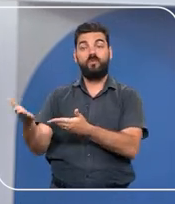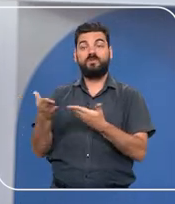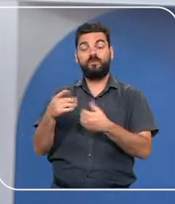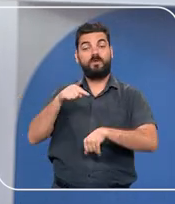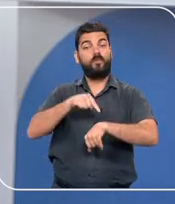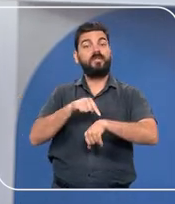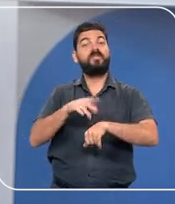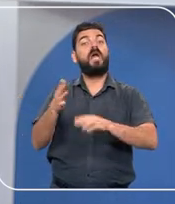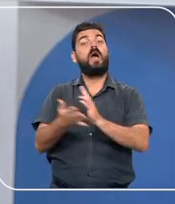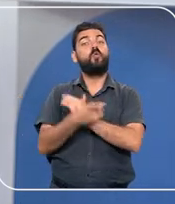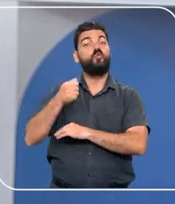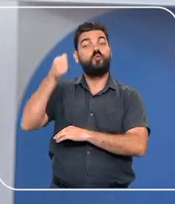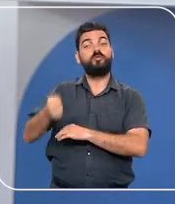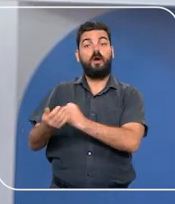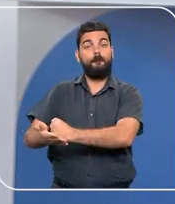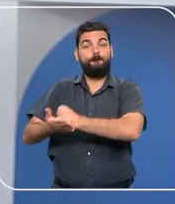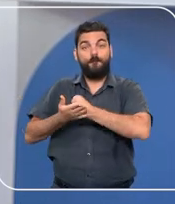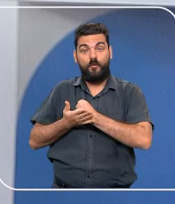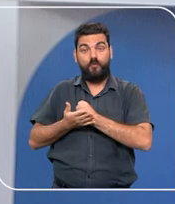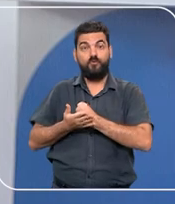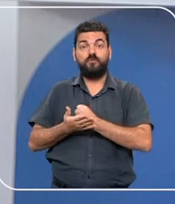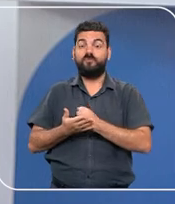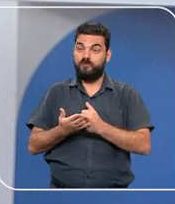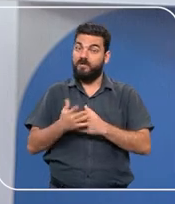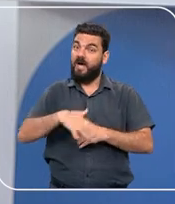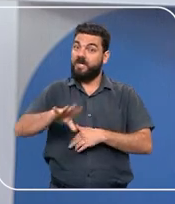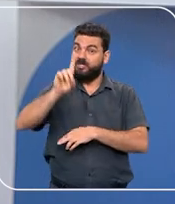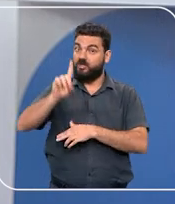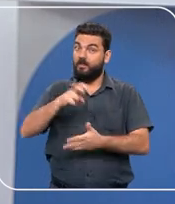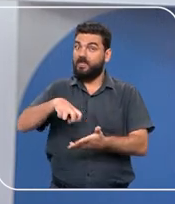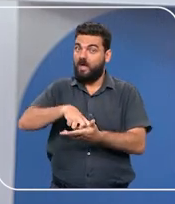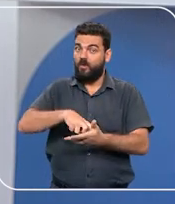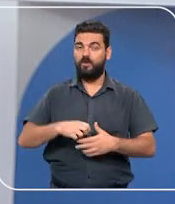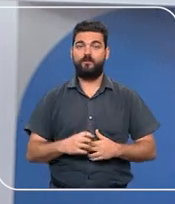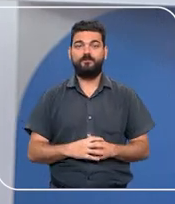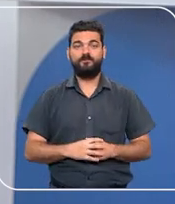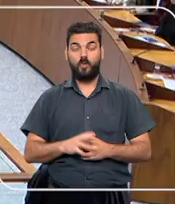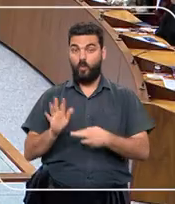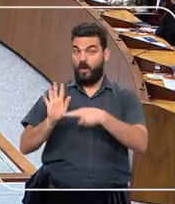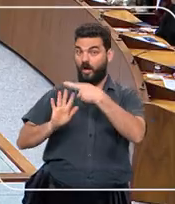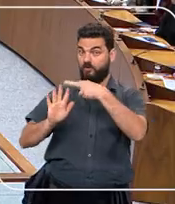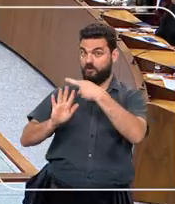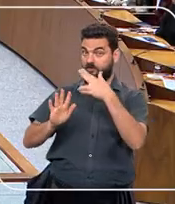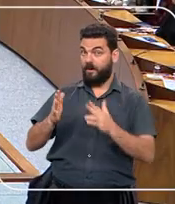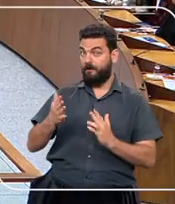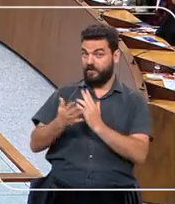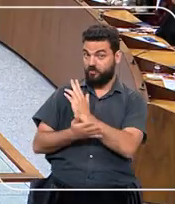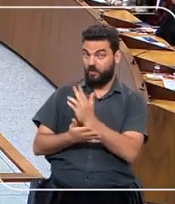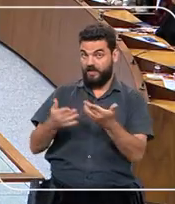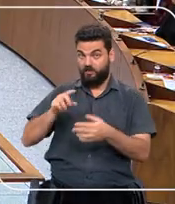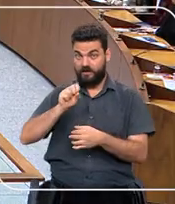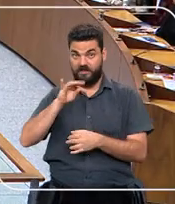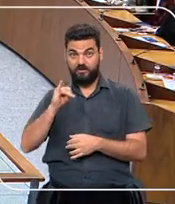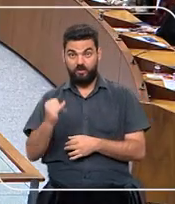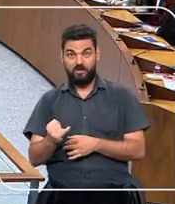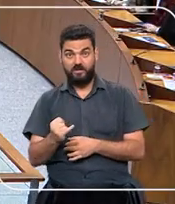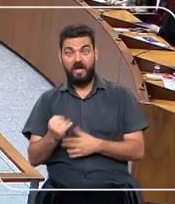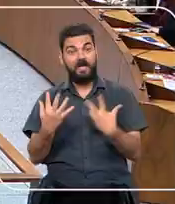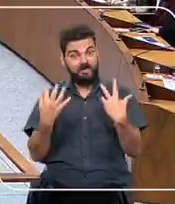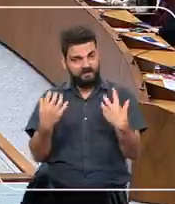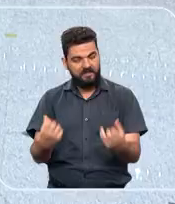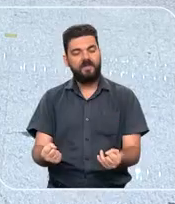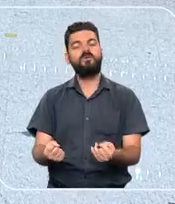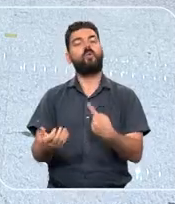convocação temporária de Juízes para auxílio aos gabinetes de Direito Penal a resolução aprovada pelo pleno do